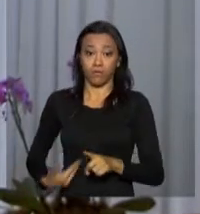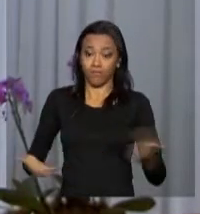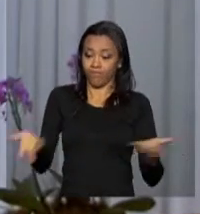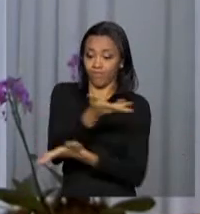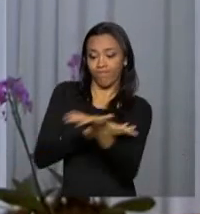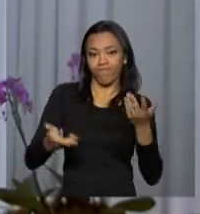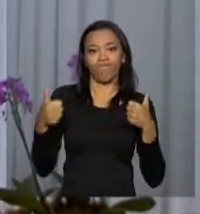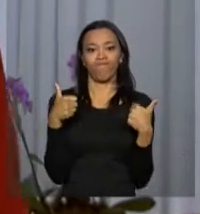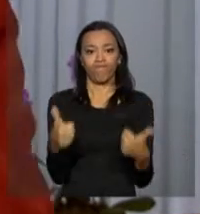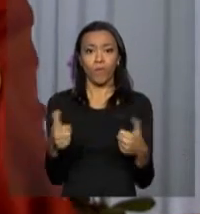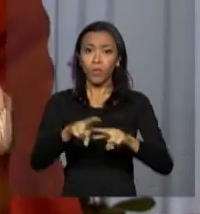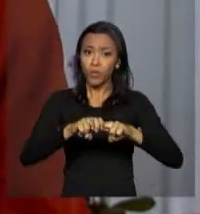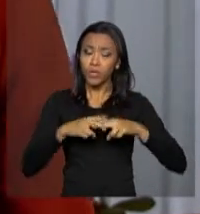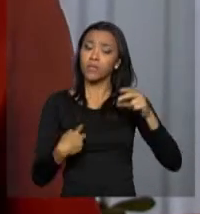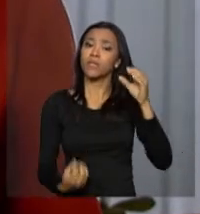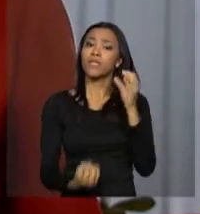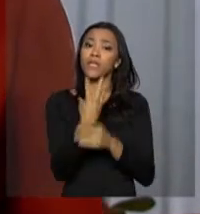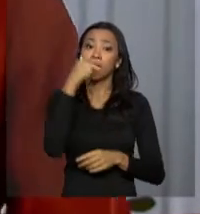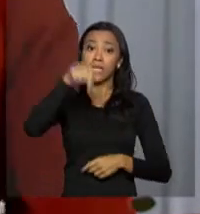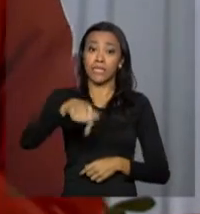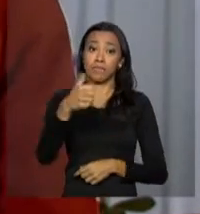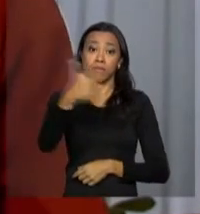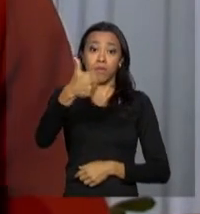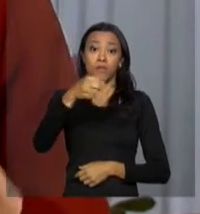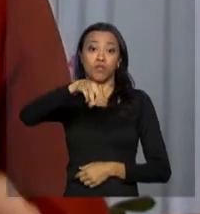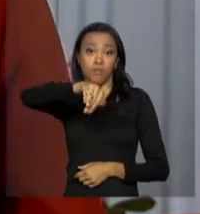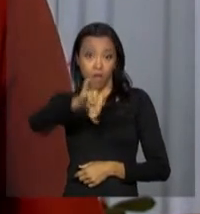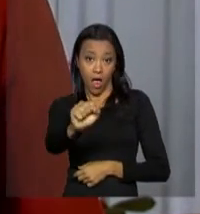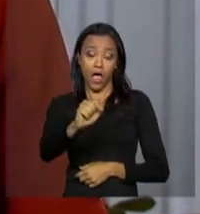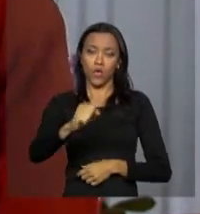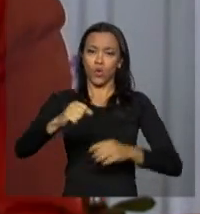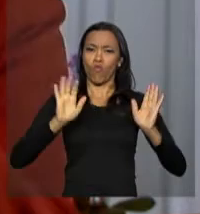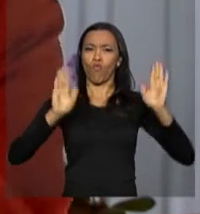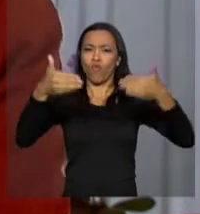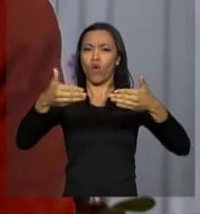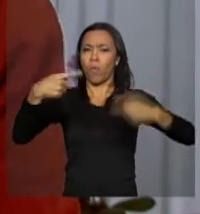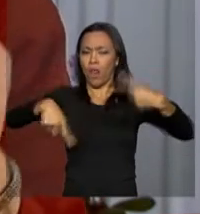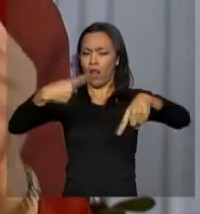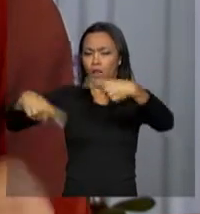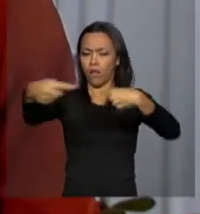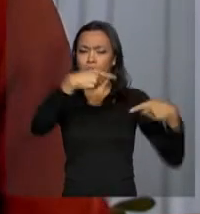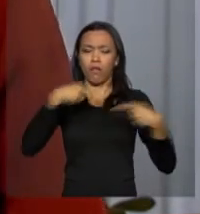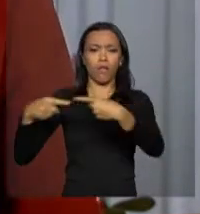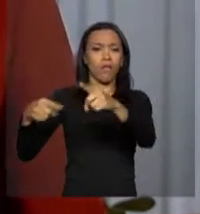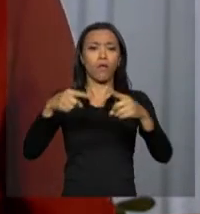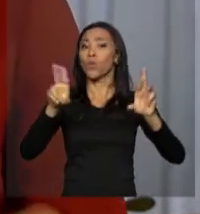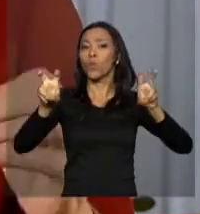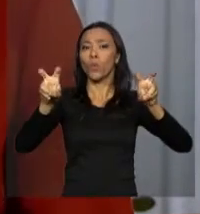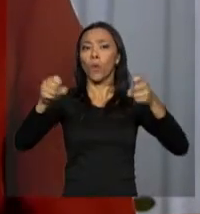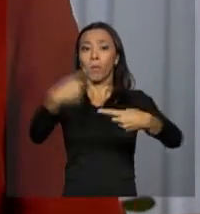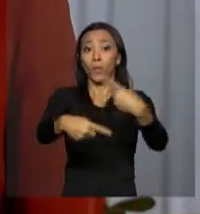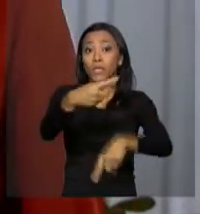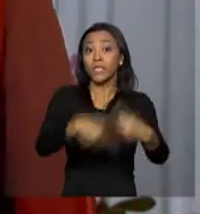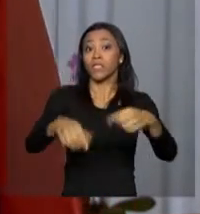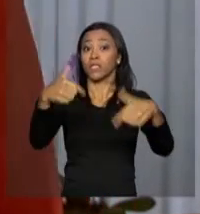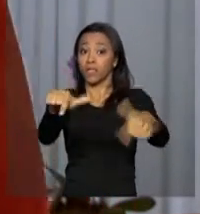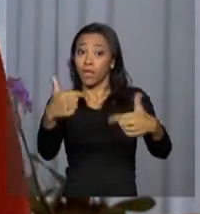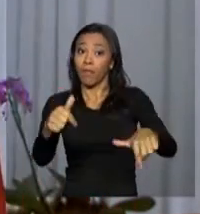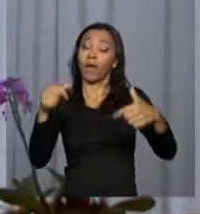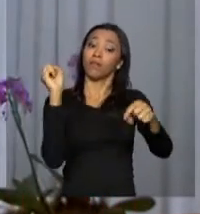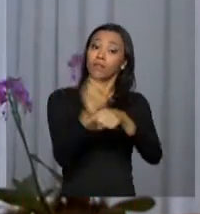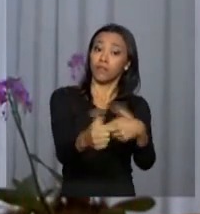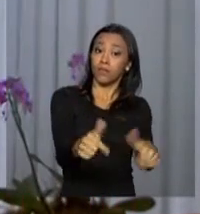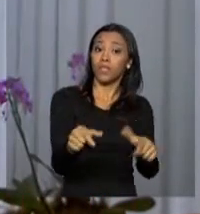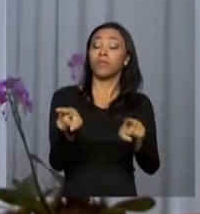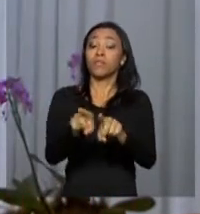isso, criei neste 1º de maio o Fórum de Debate sobre Políticas de Emprego, Trabalho, Renda e Previdência